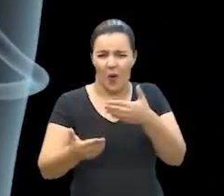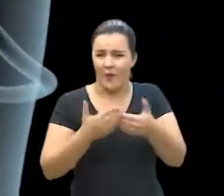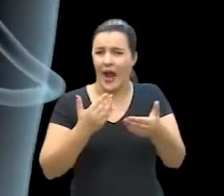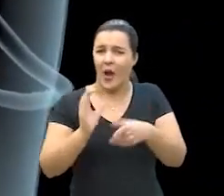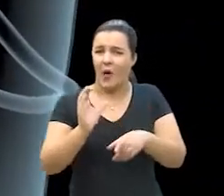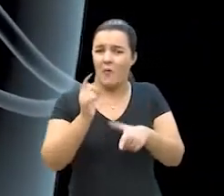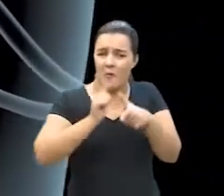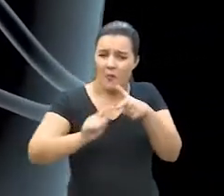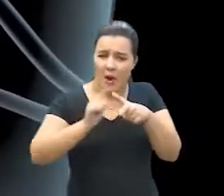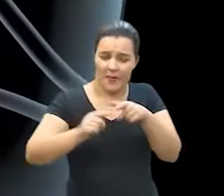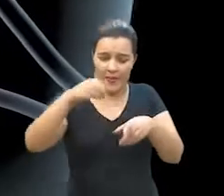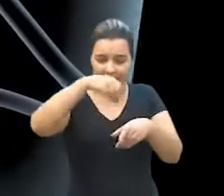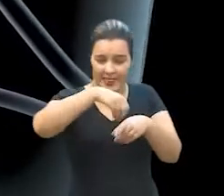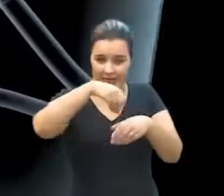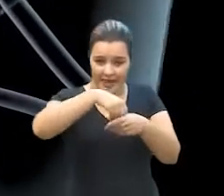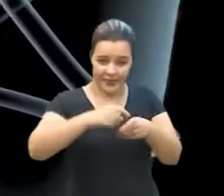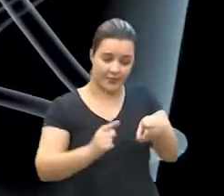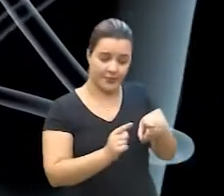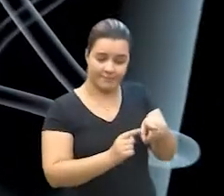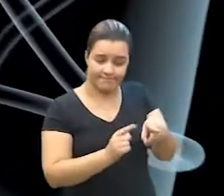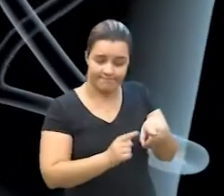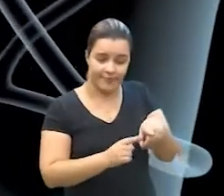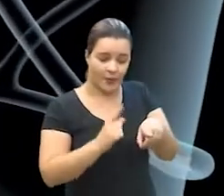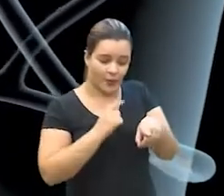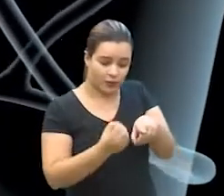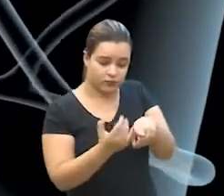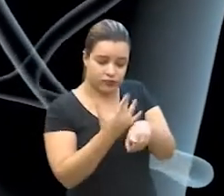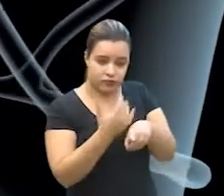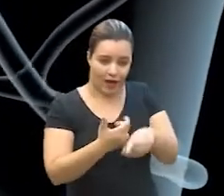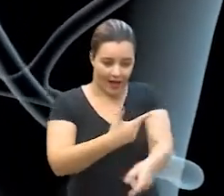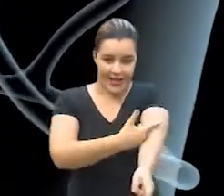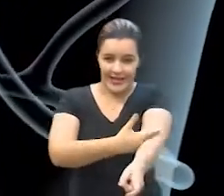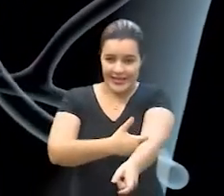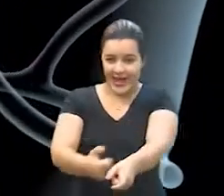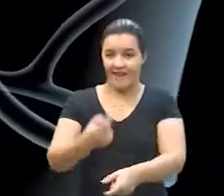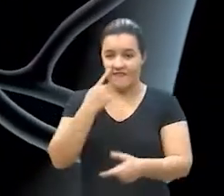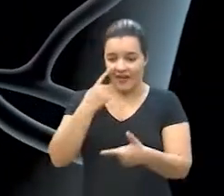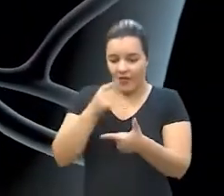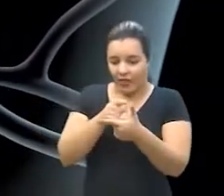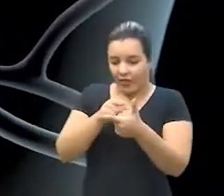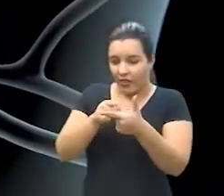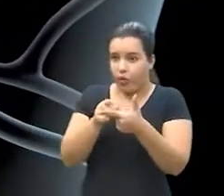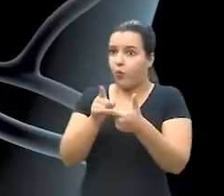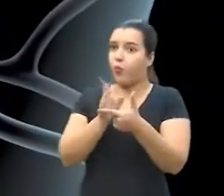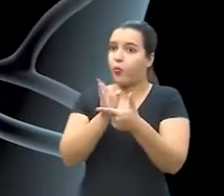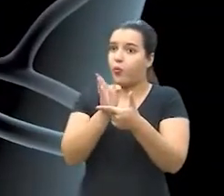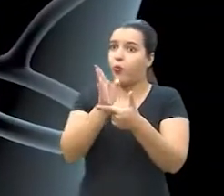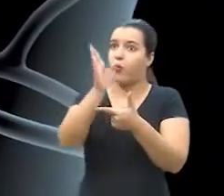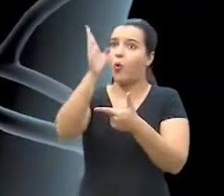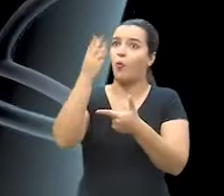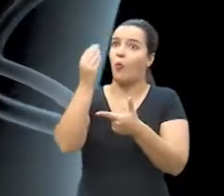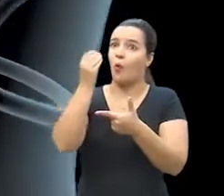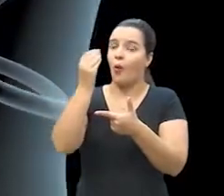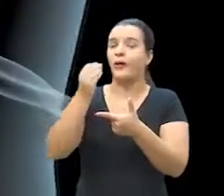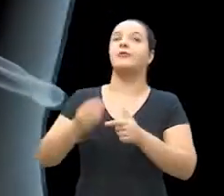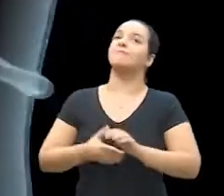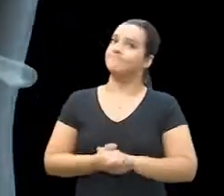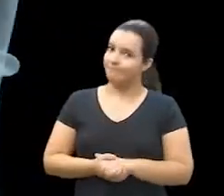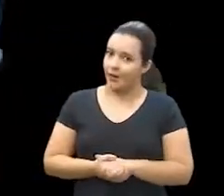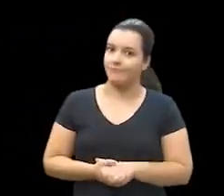alguma inflamação ou qualquer coisa que aconteça de errado na próstata, ele aumenta essa